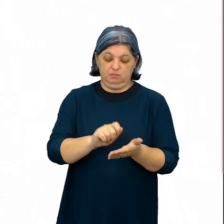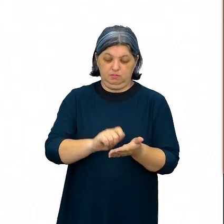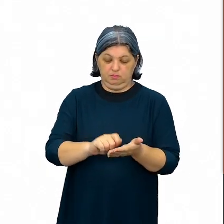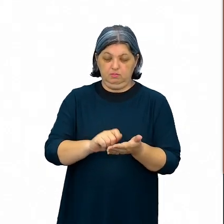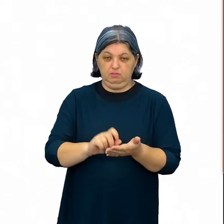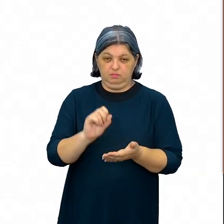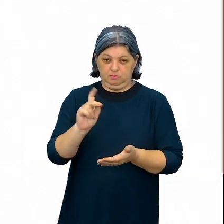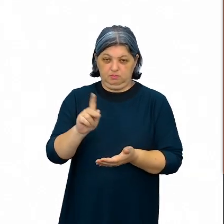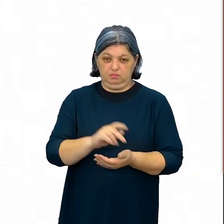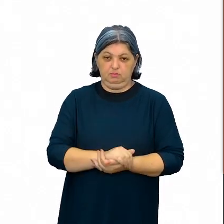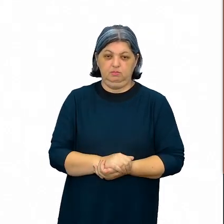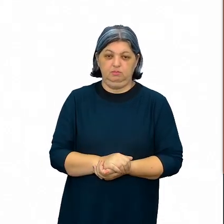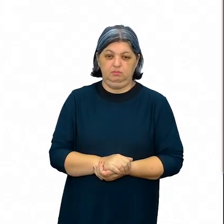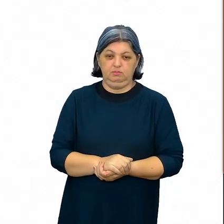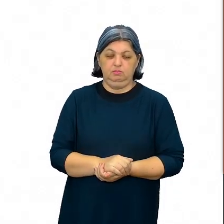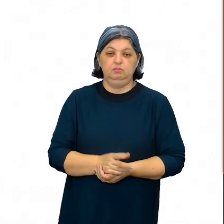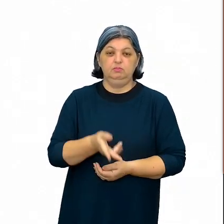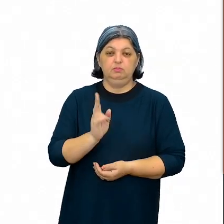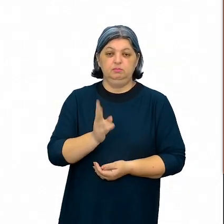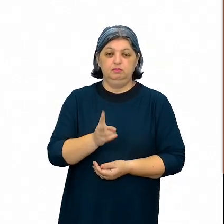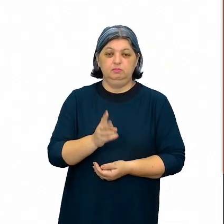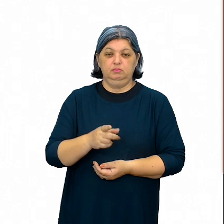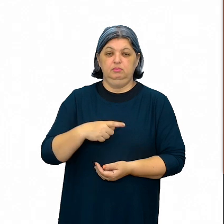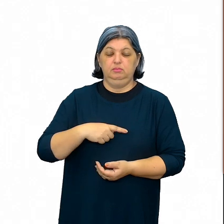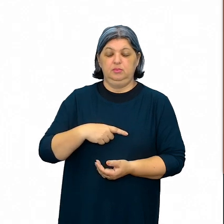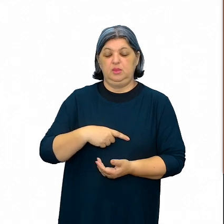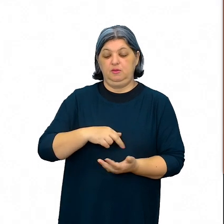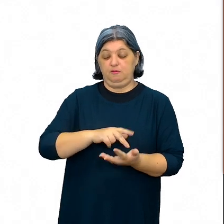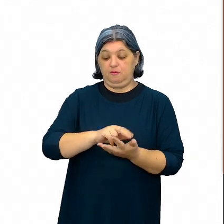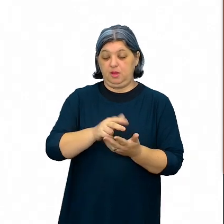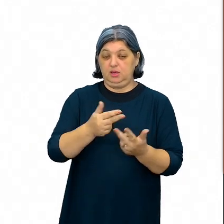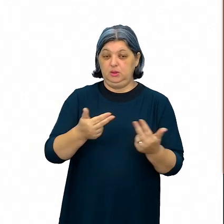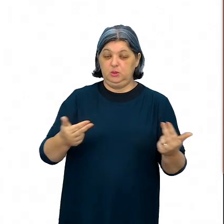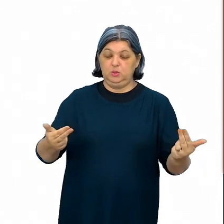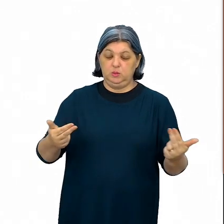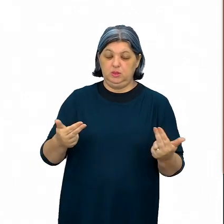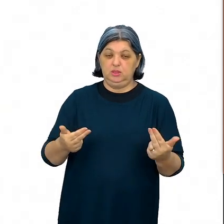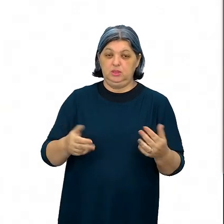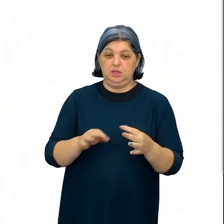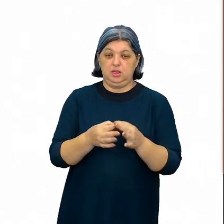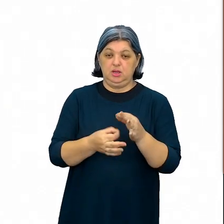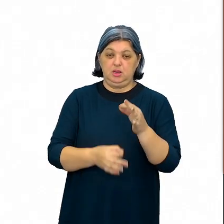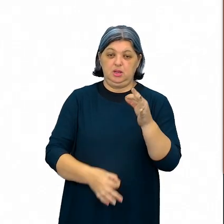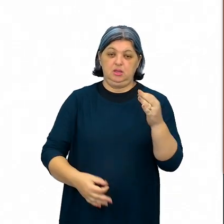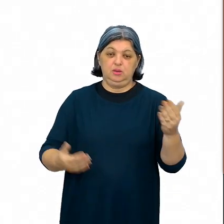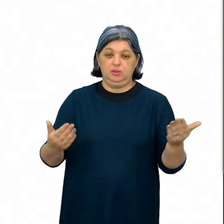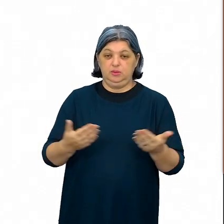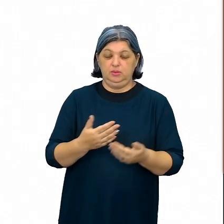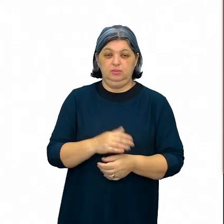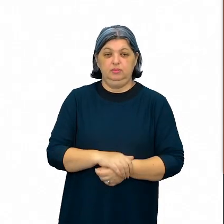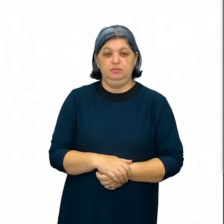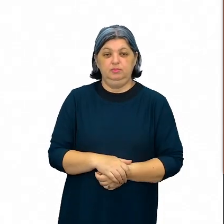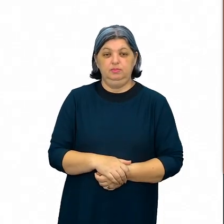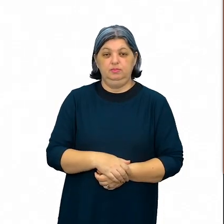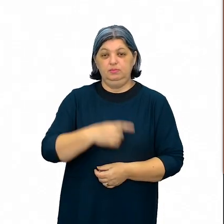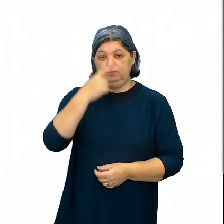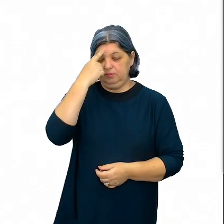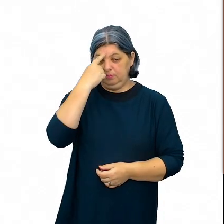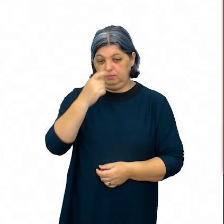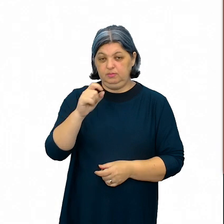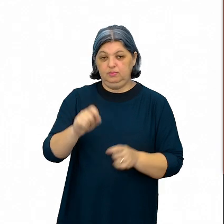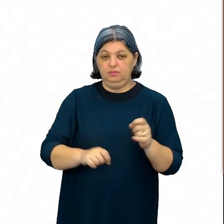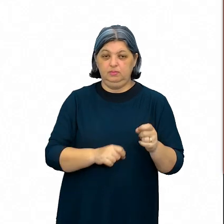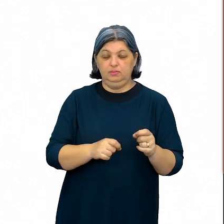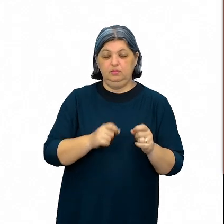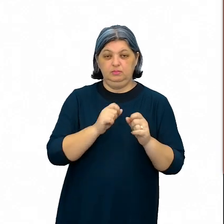registro Tá bem então vamos continuar que tem muita coisa para gente falar hoje ainda E aí então é a ideia é